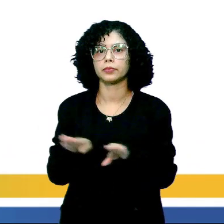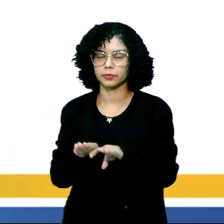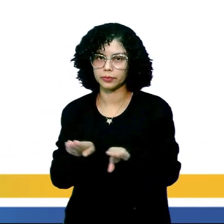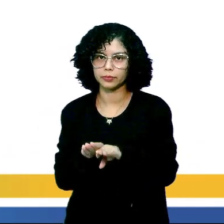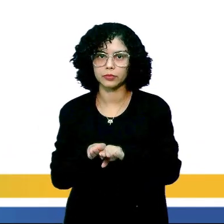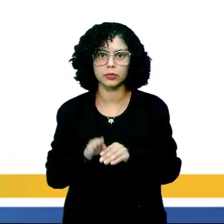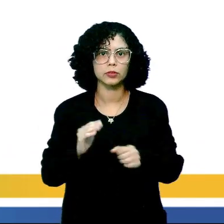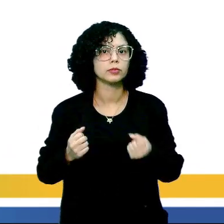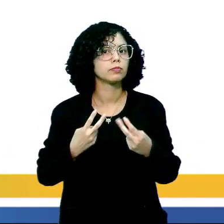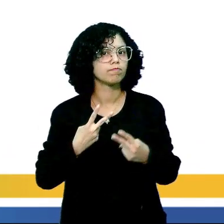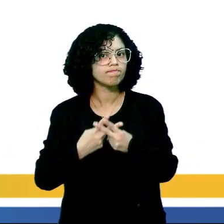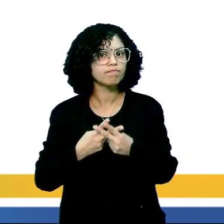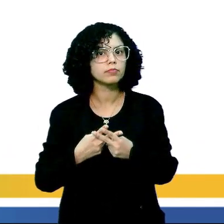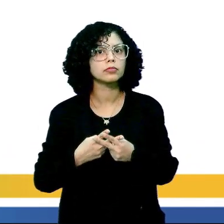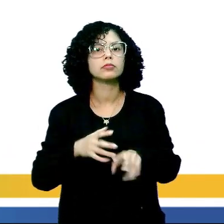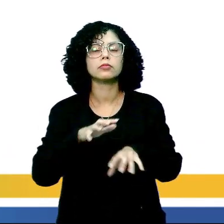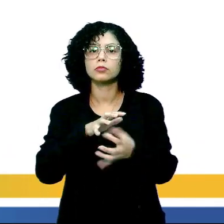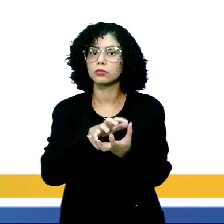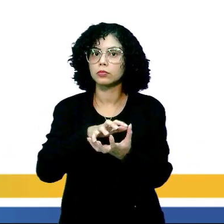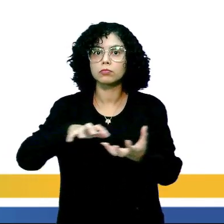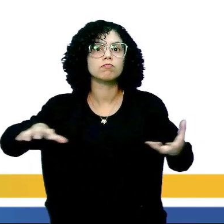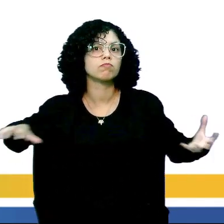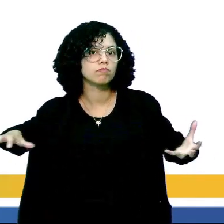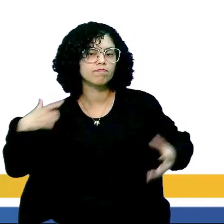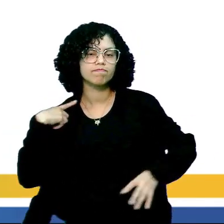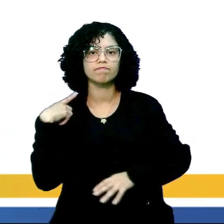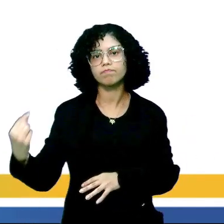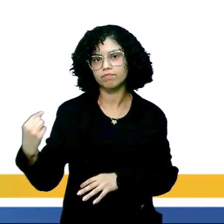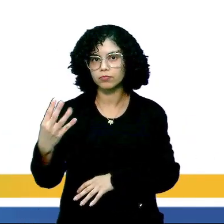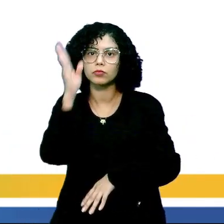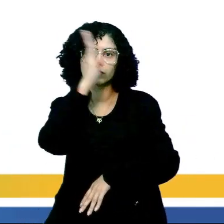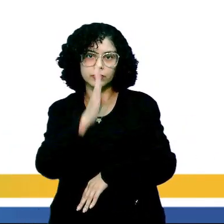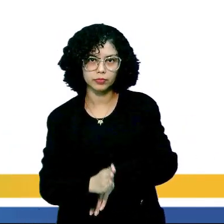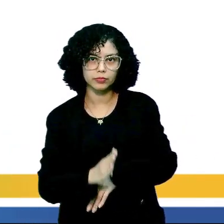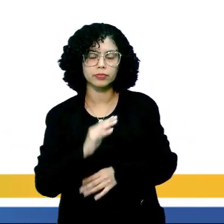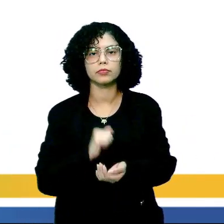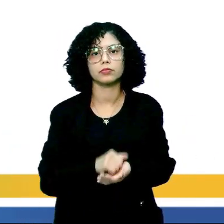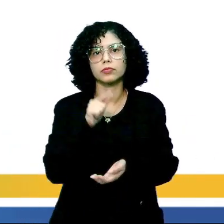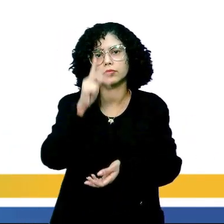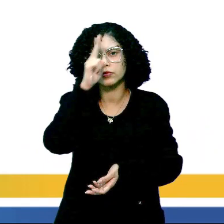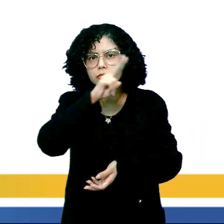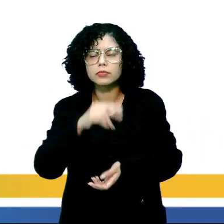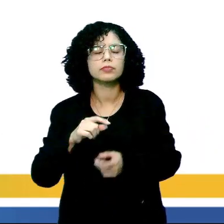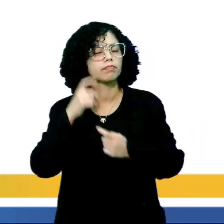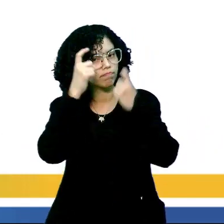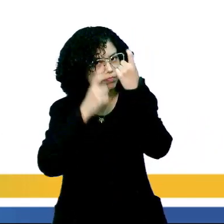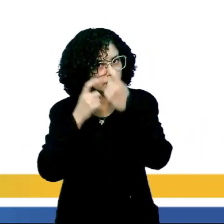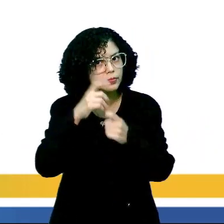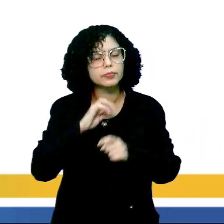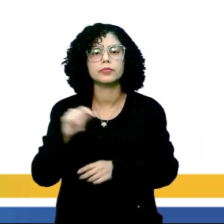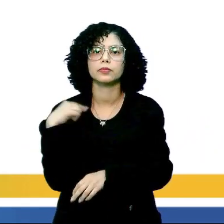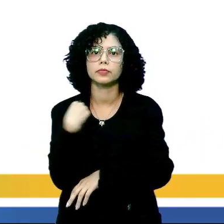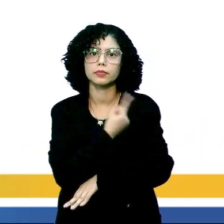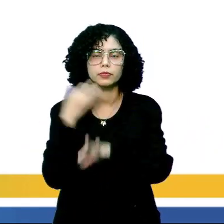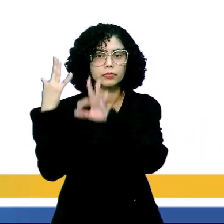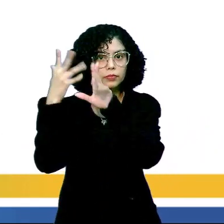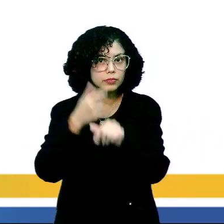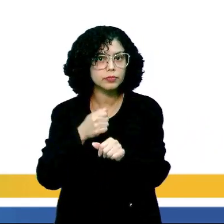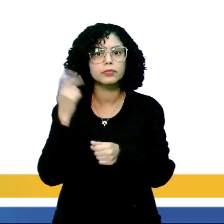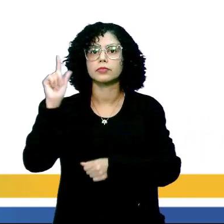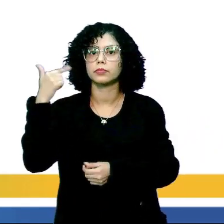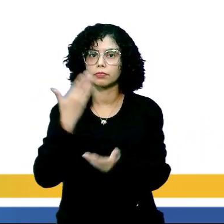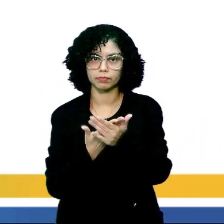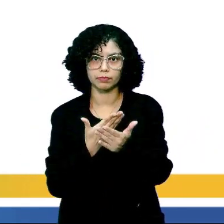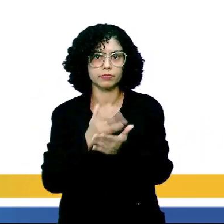bloqueio continental e provocou a fuga da família real ao Brasil? Se você não lembra, não se preocupe, nós vamos relembrar isso em uma outra